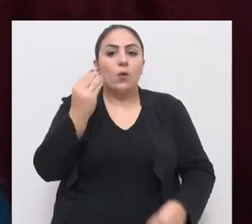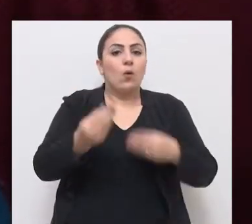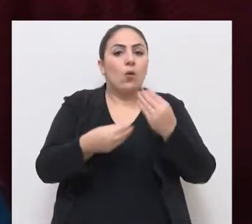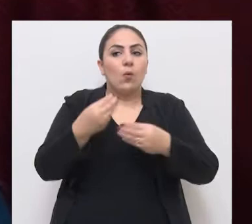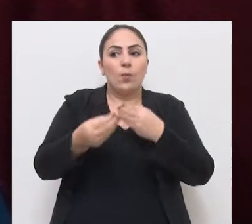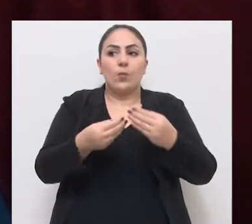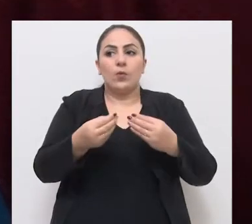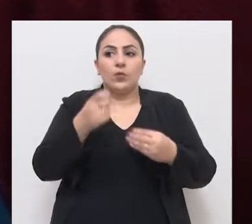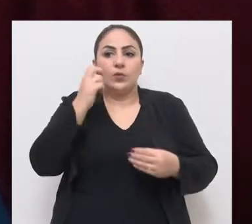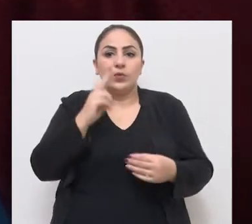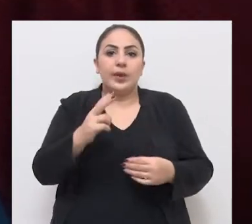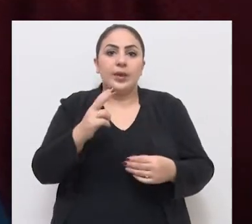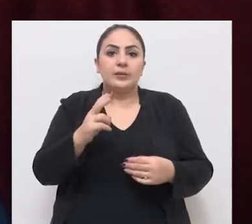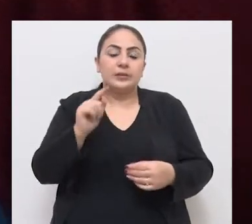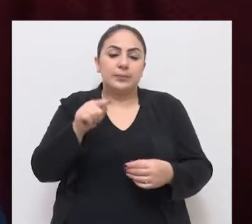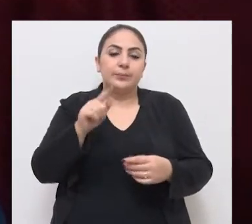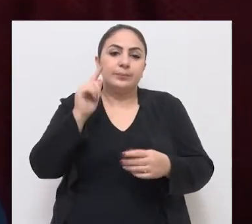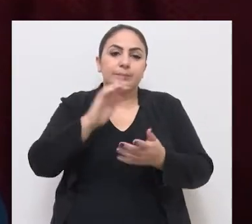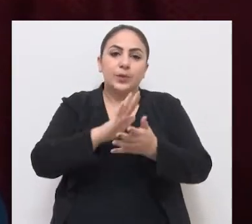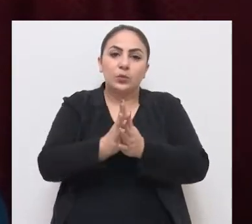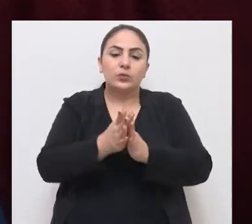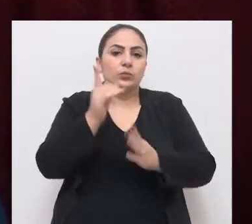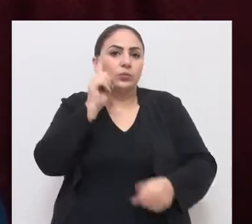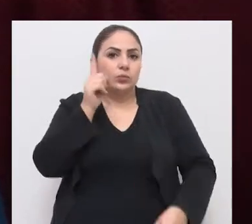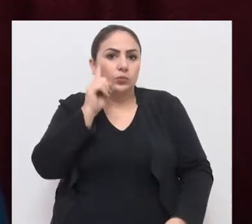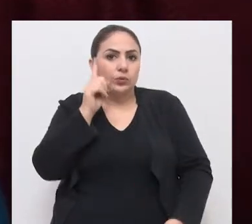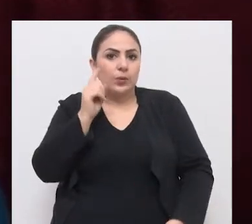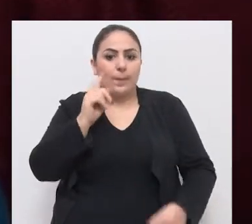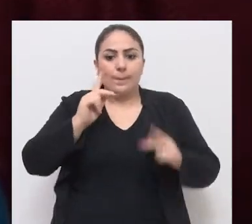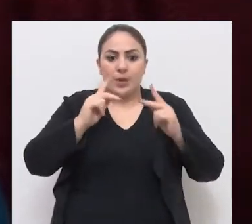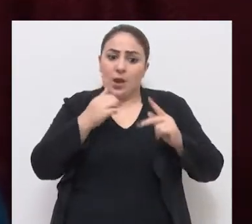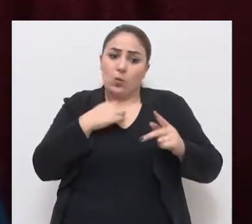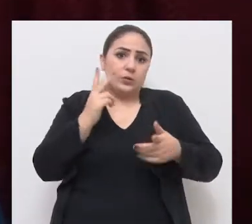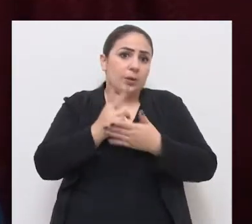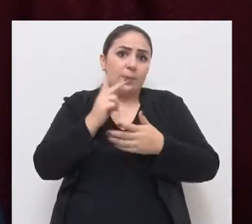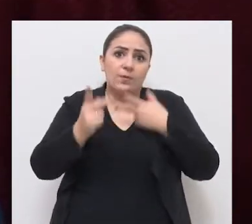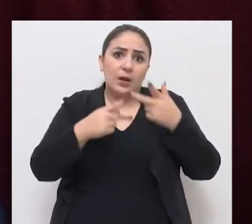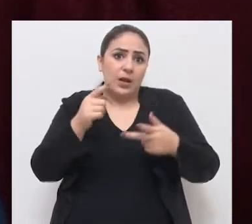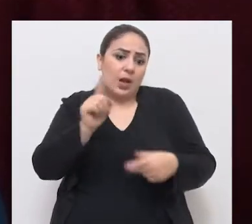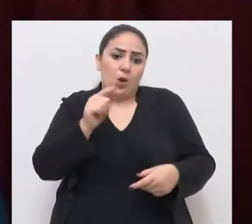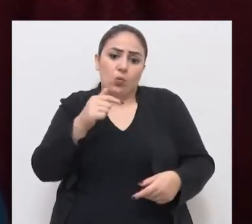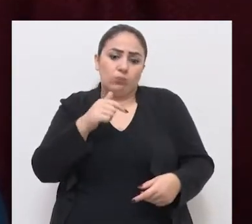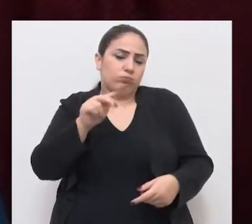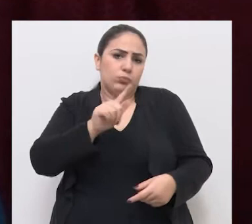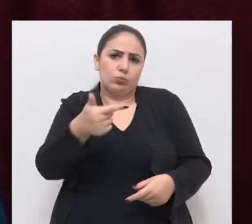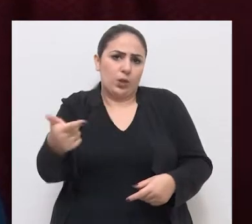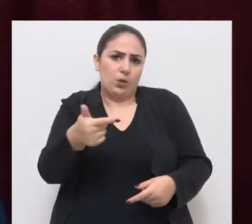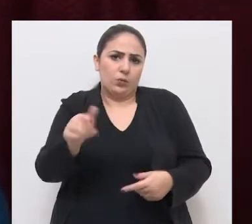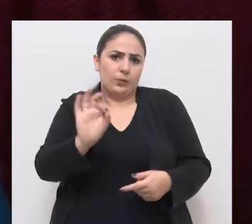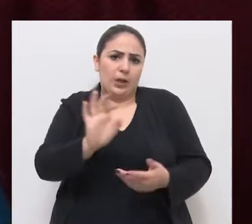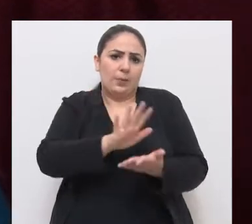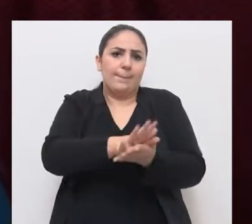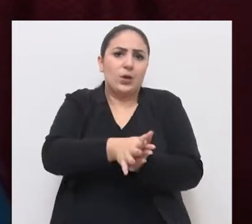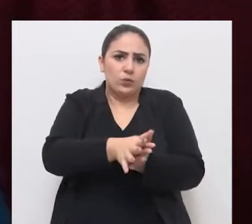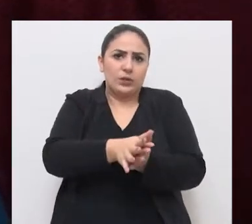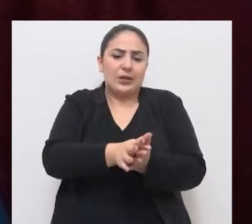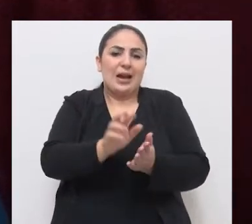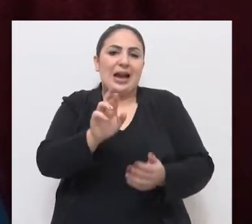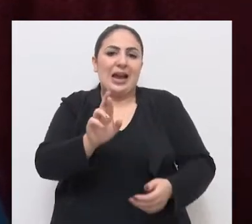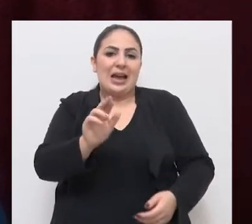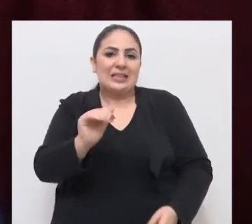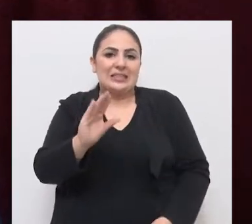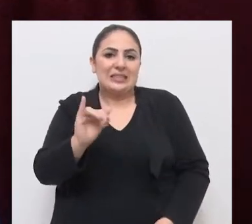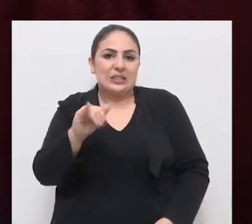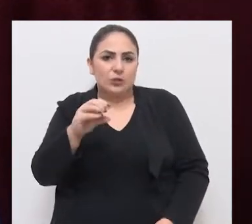como que a gente reproduz esse racismo diariamente? Eu sempre me disse uma pessoa não racista. Mas quando eu passei a estudar